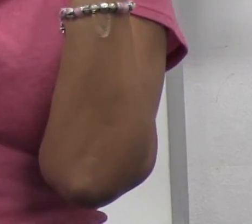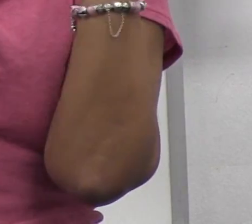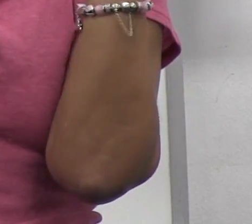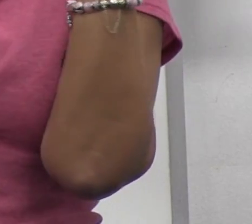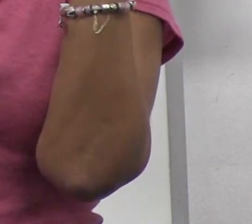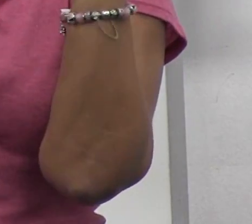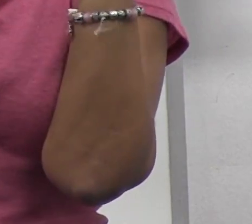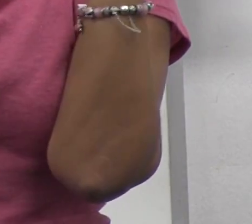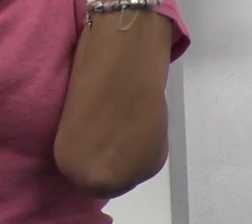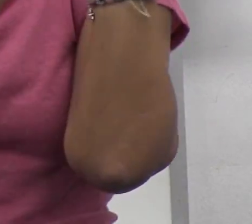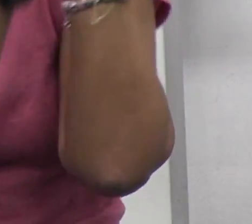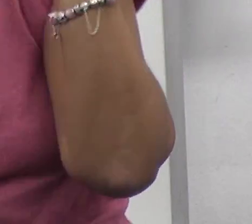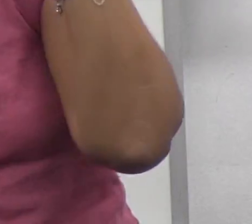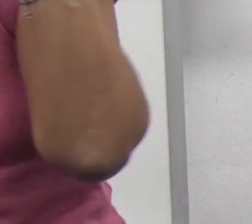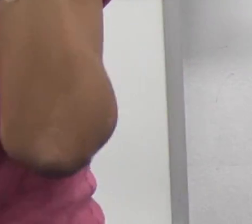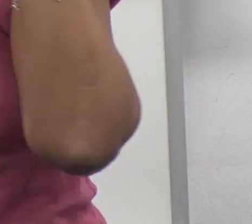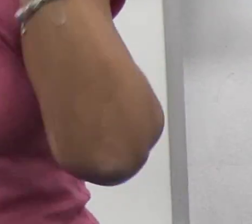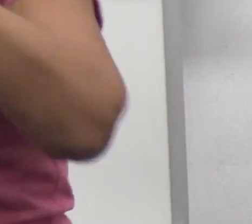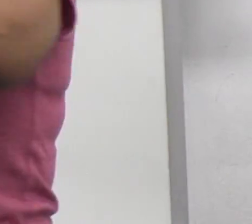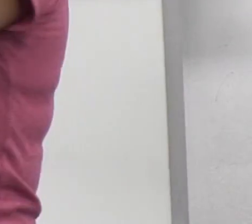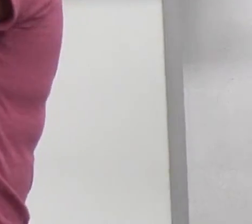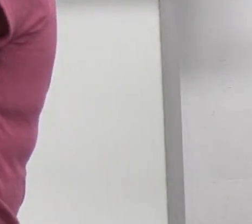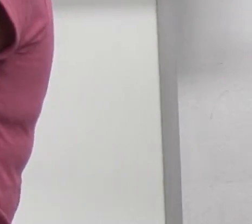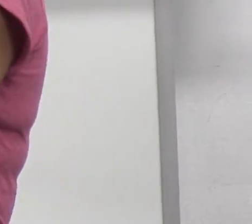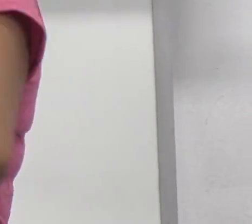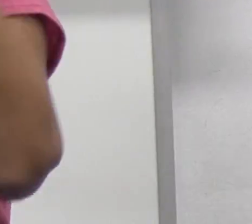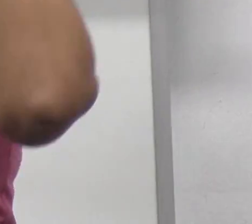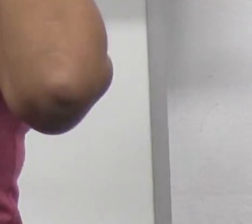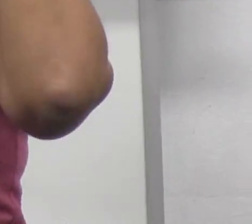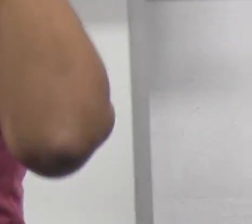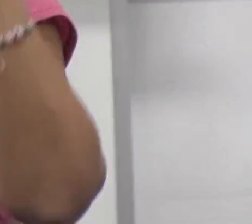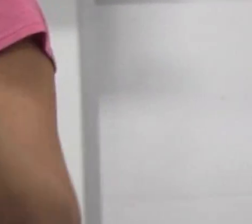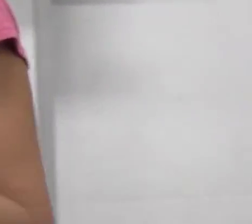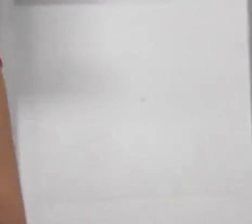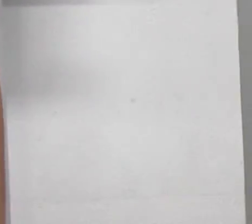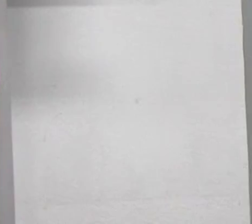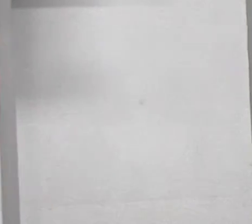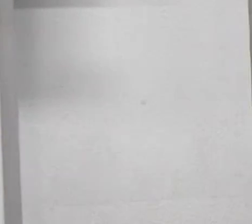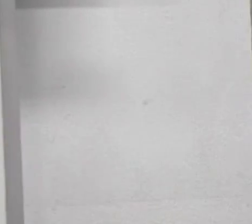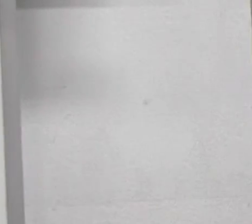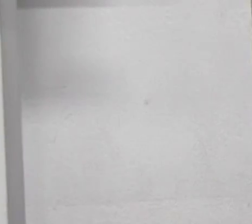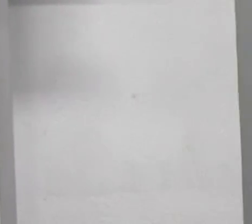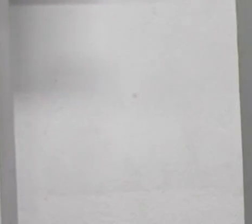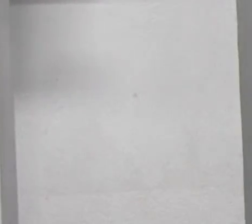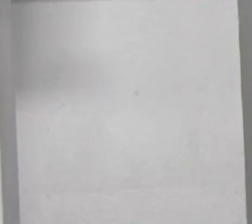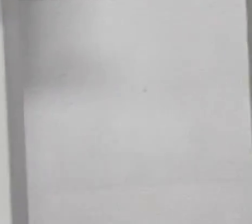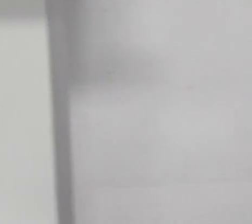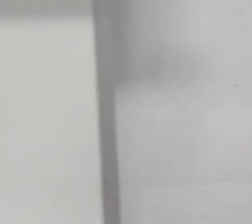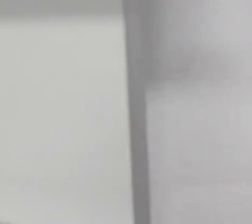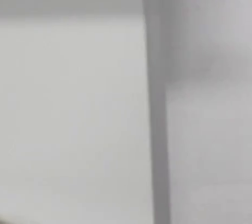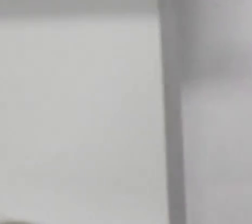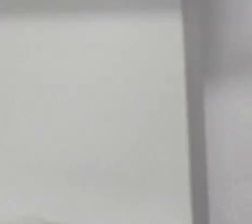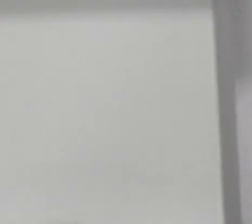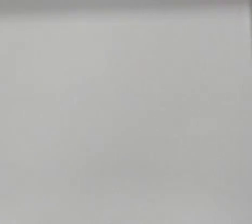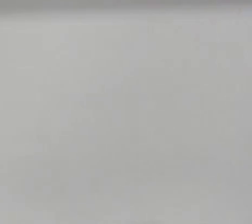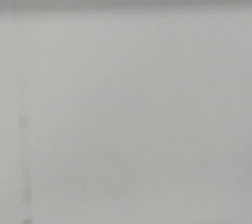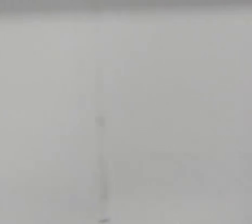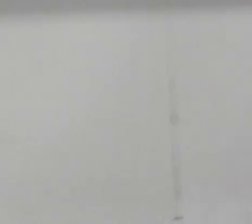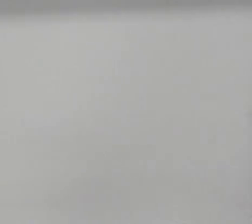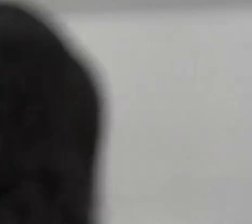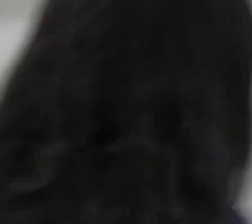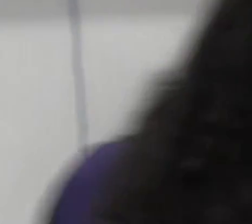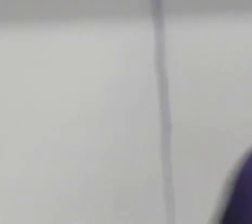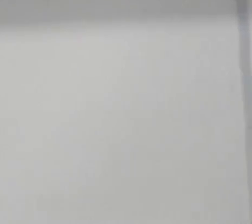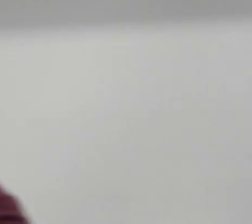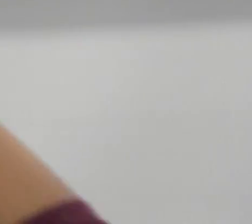nas aulas, no currículo, com base no currículo, para que ele possa ensinar os alunos e estimular a aprendizagem. Eu acho que isso é o principal.